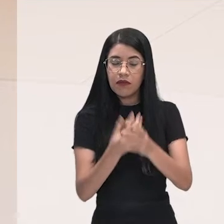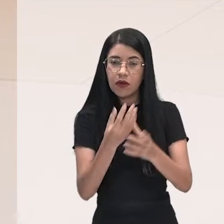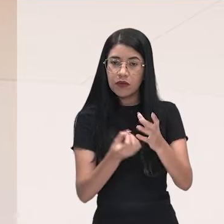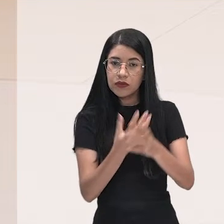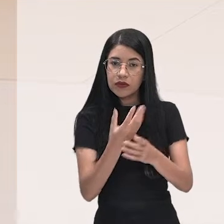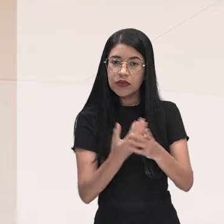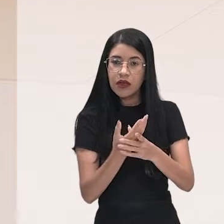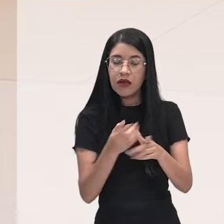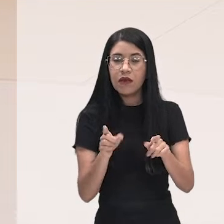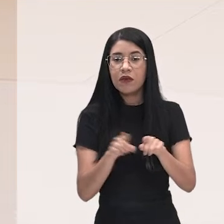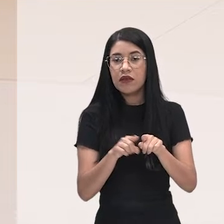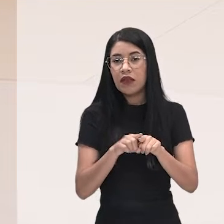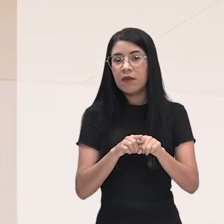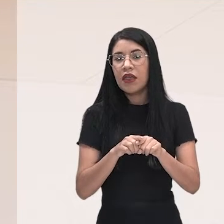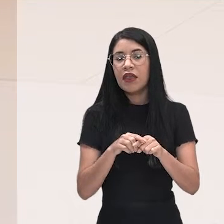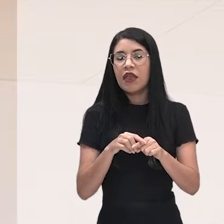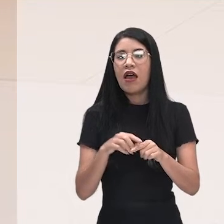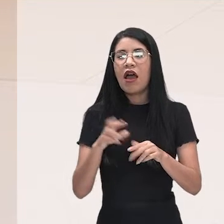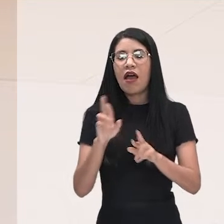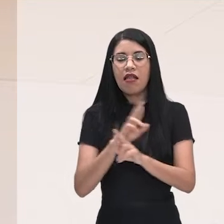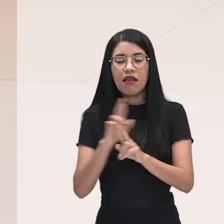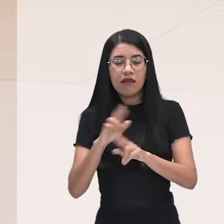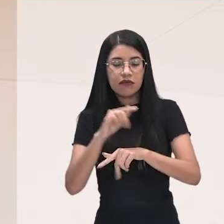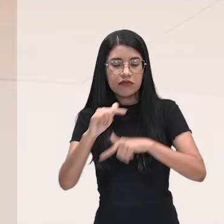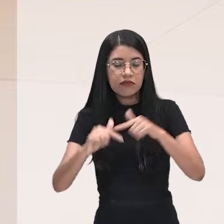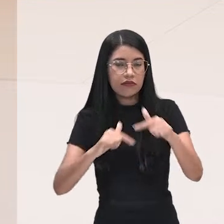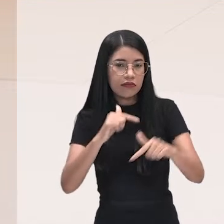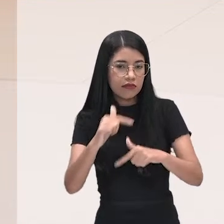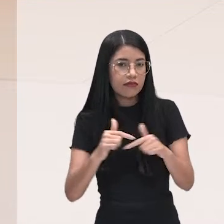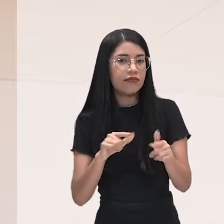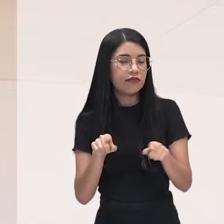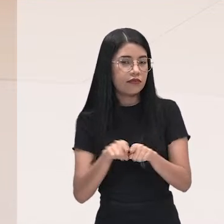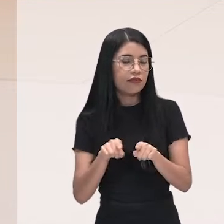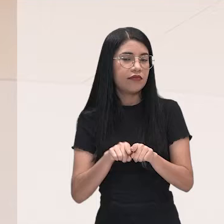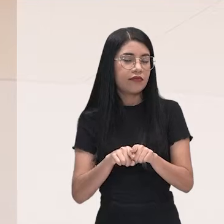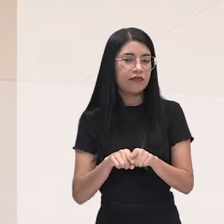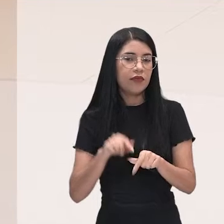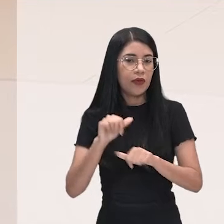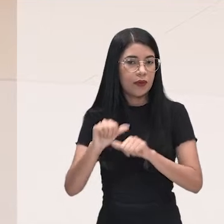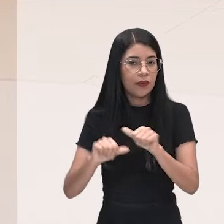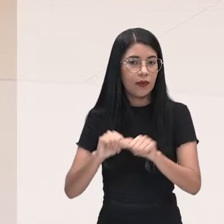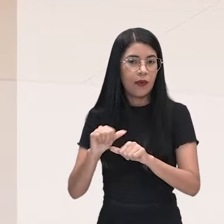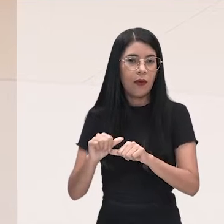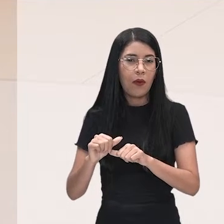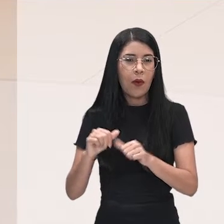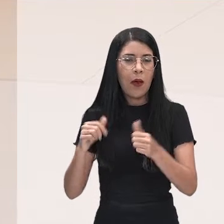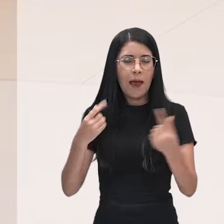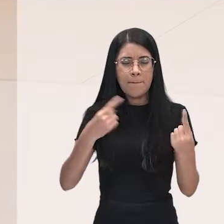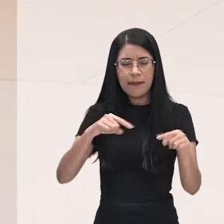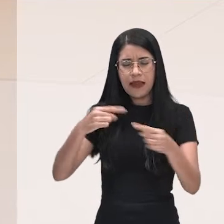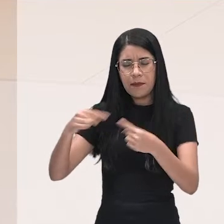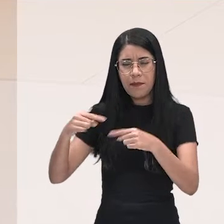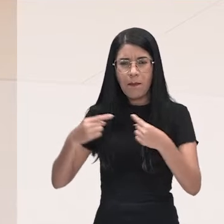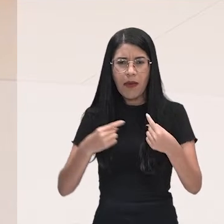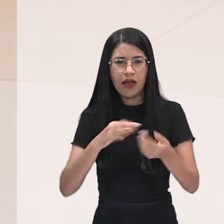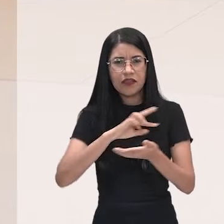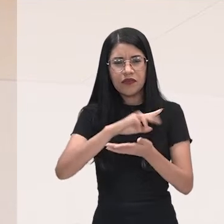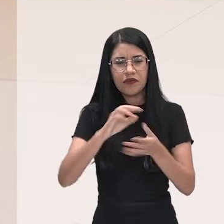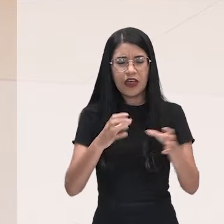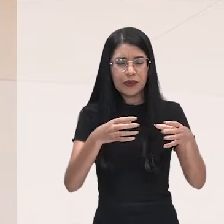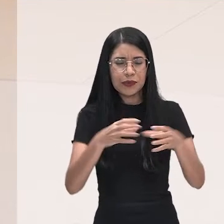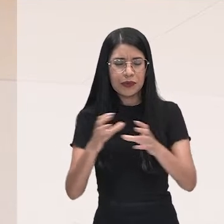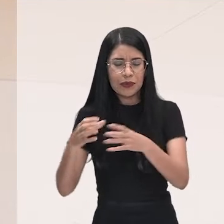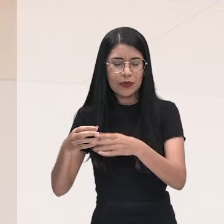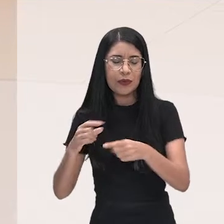que o campo produza aquilo que eles vão precisar lá na cidade, que não para de crescer nesse momento. E aí a gente tem os cercamentos